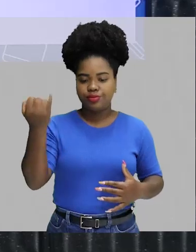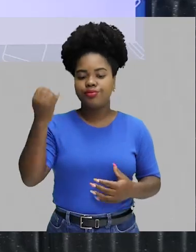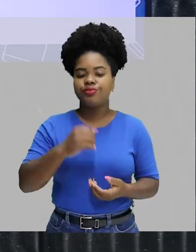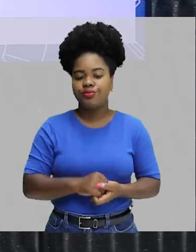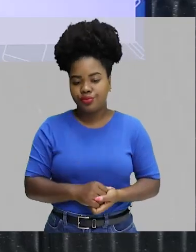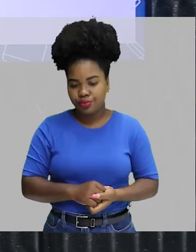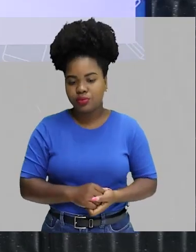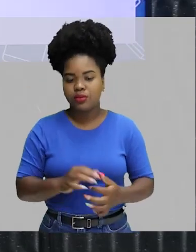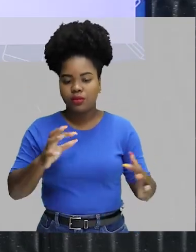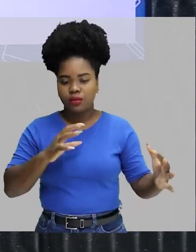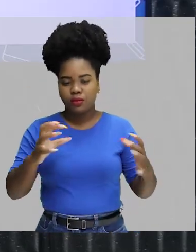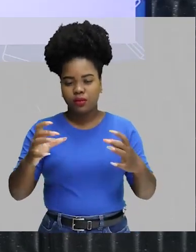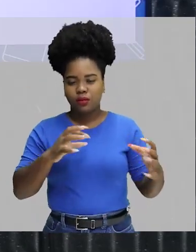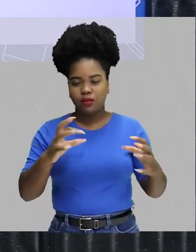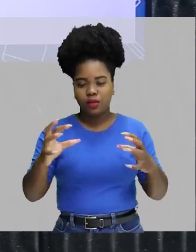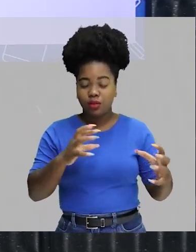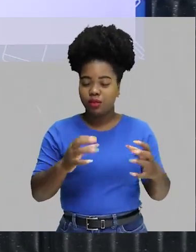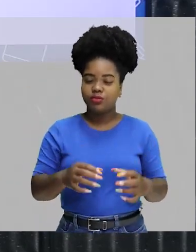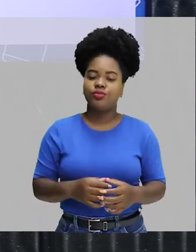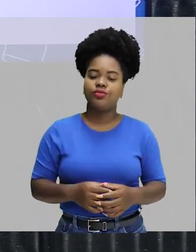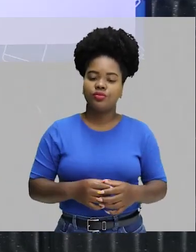nesse bombardeamento, tá bom?